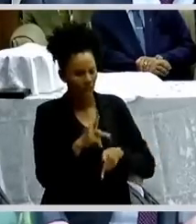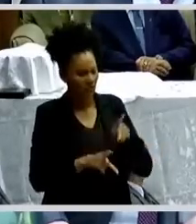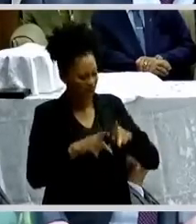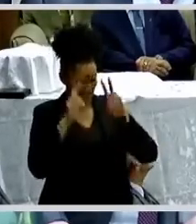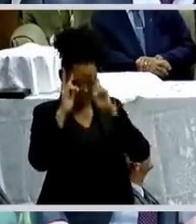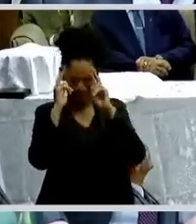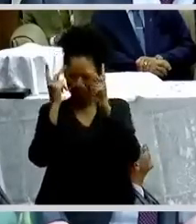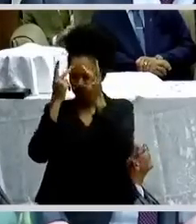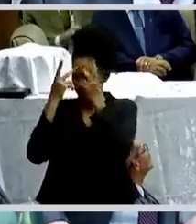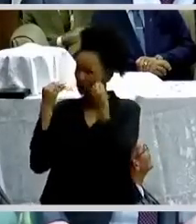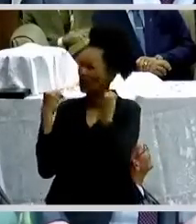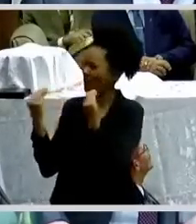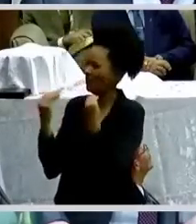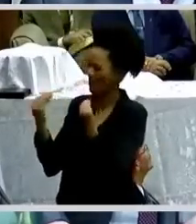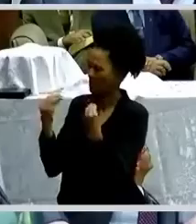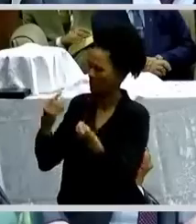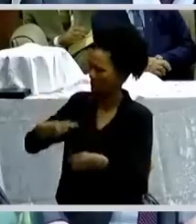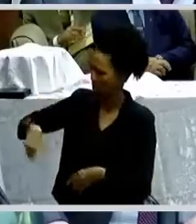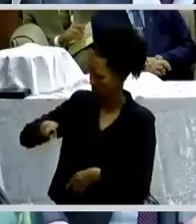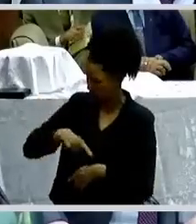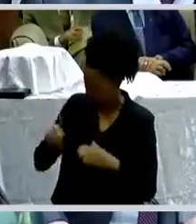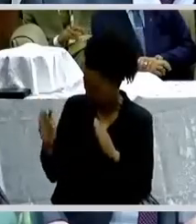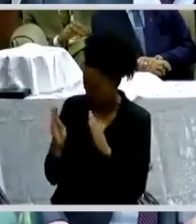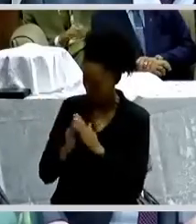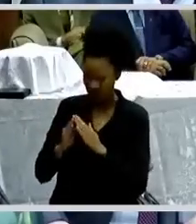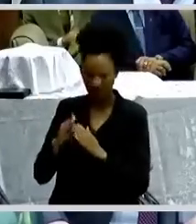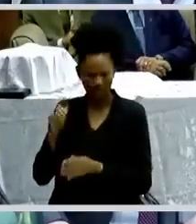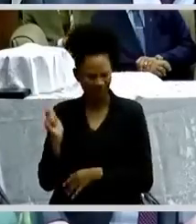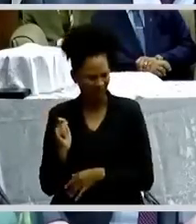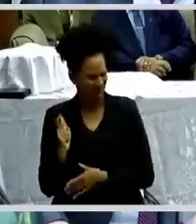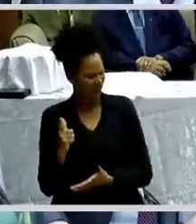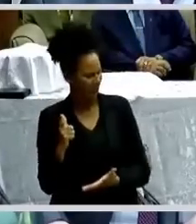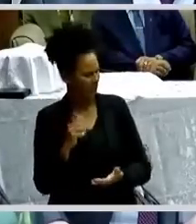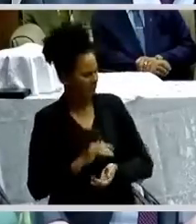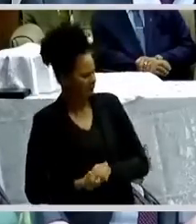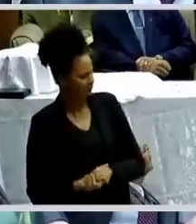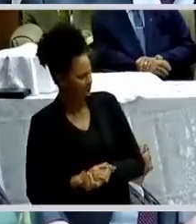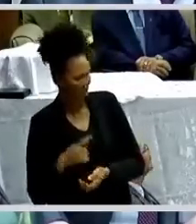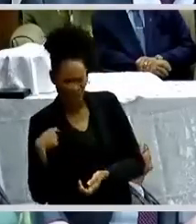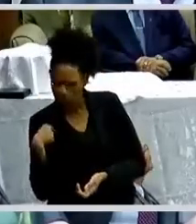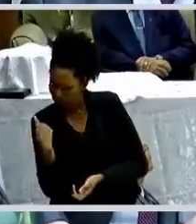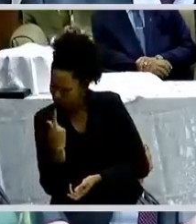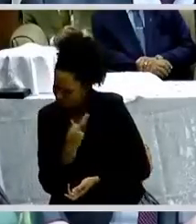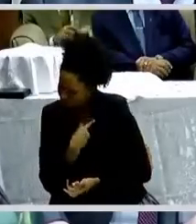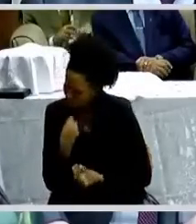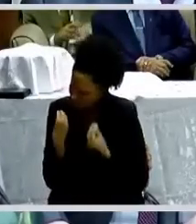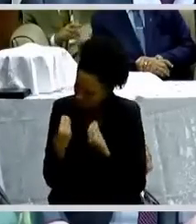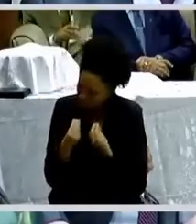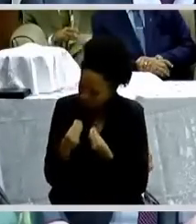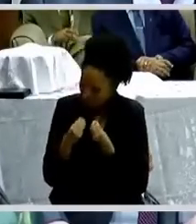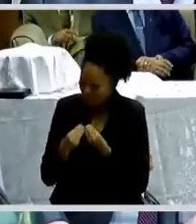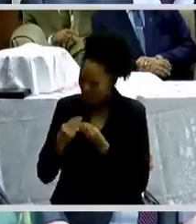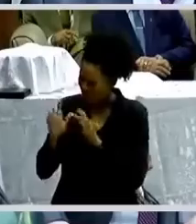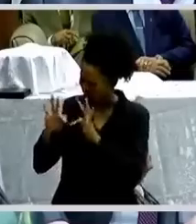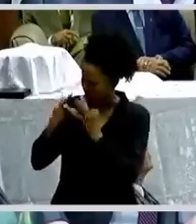que temos nós com a casa de Davi? O que temos nós com a dinastia de